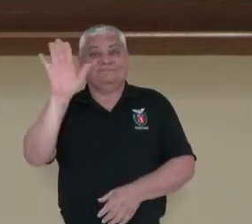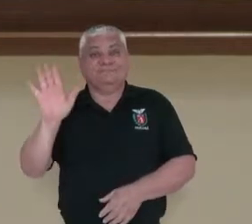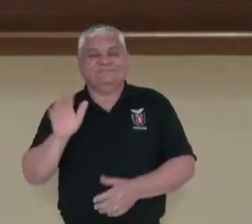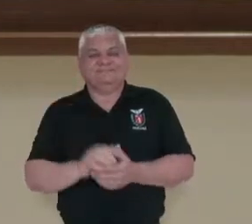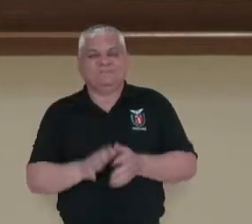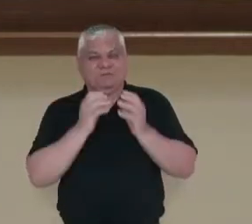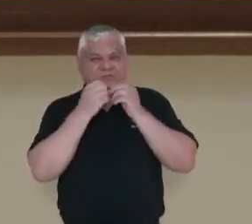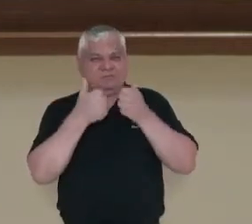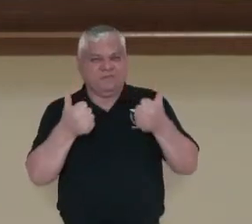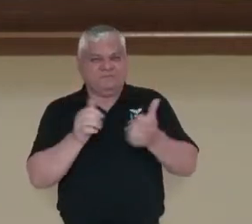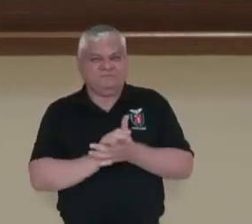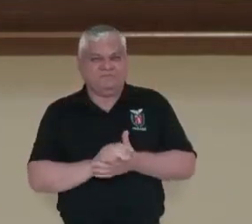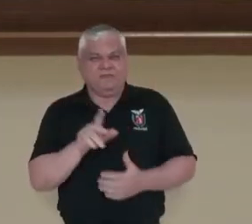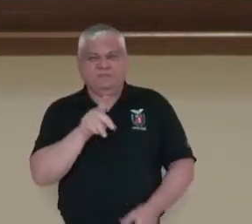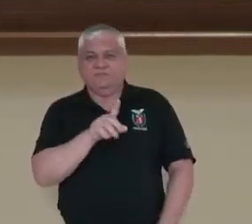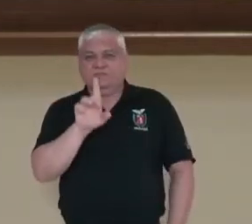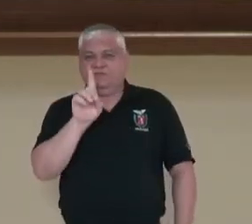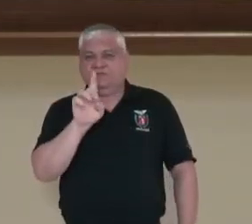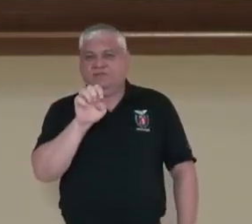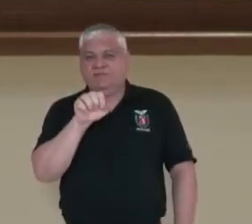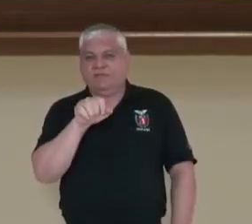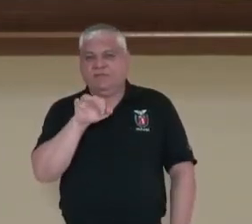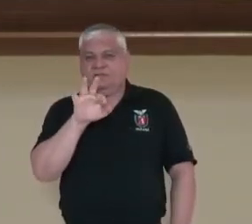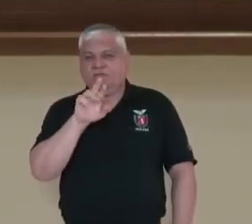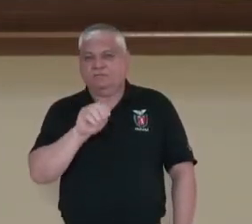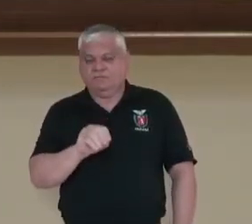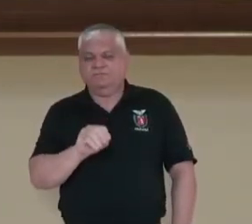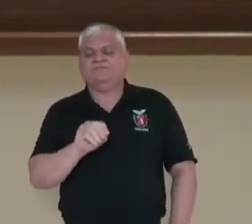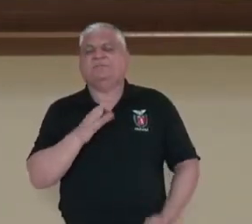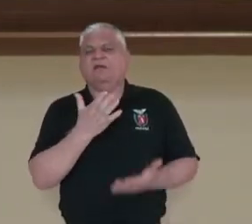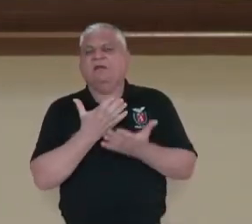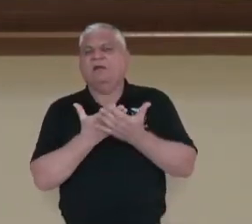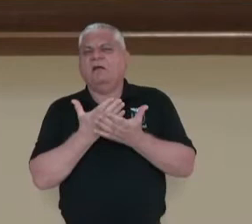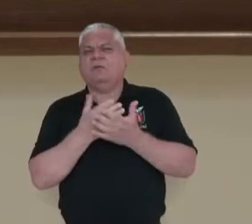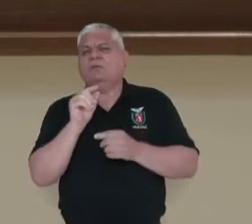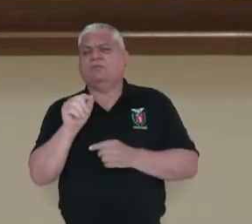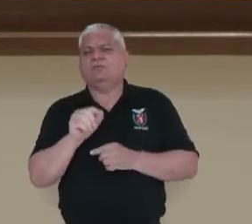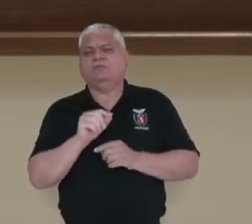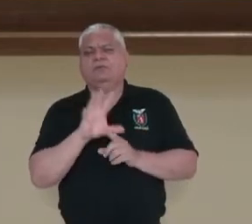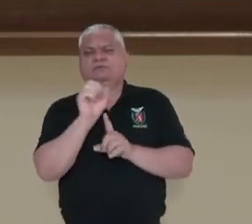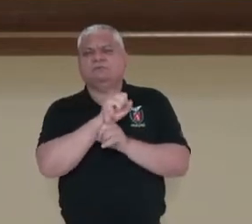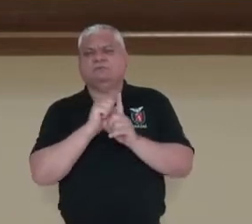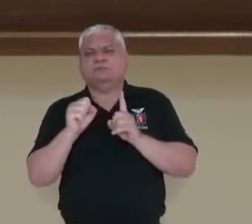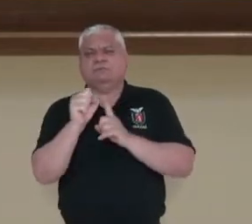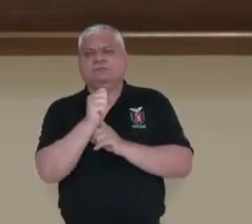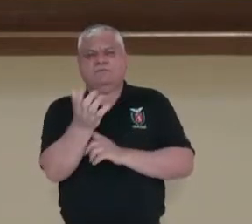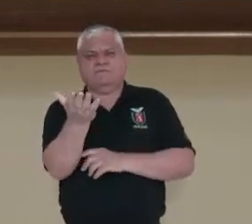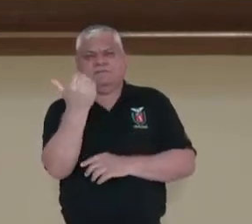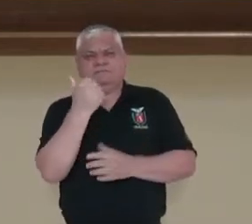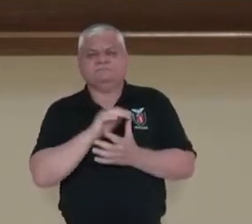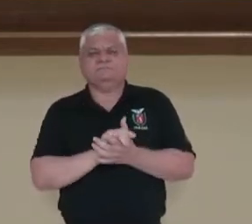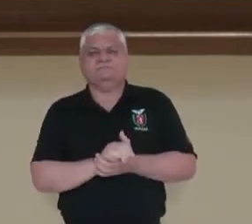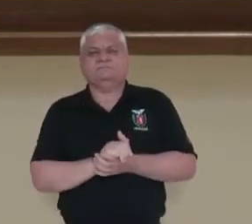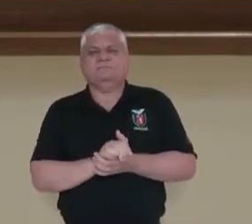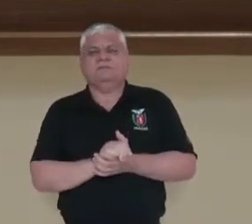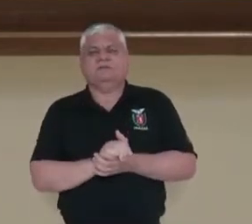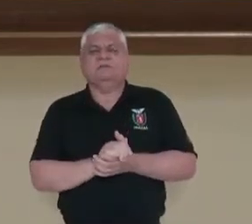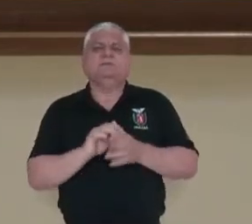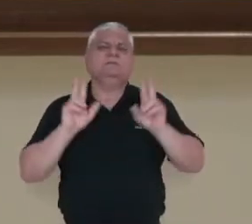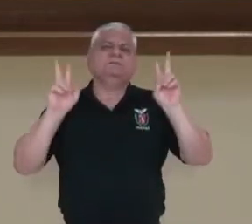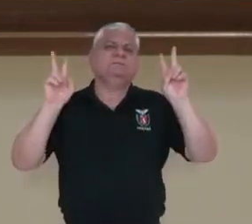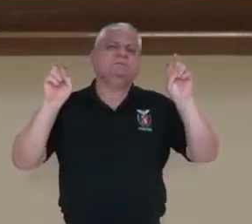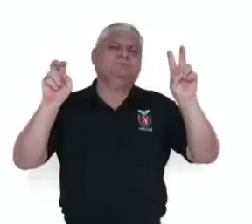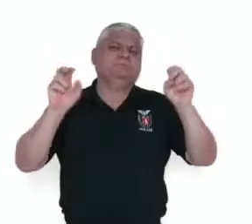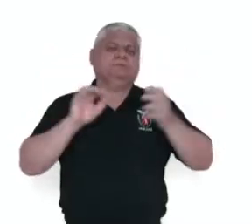Olá, tudo bem? Professor Demétrio na área para mais uma aula de Sociologia. Vem comigo? E hoje vamos falar